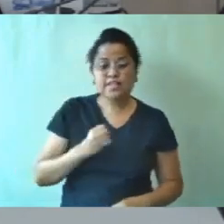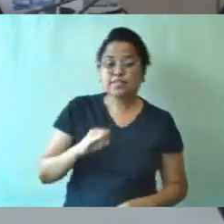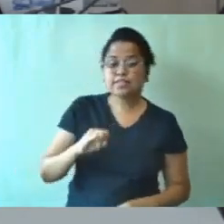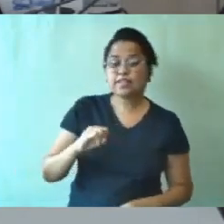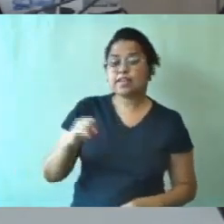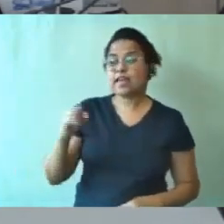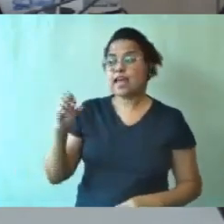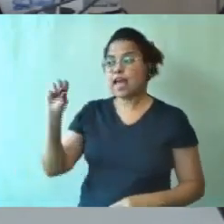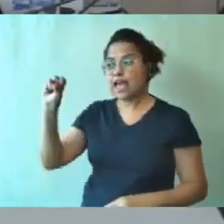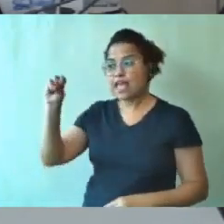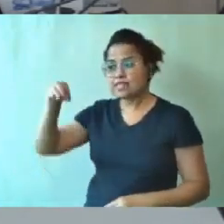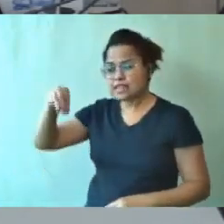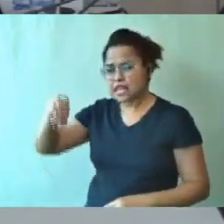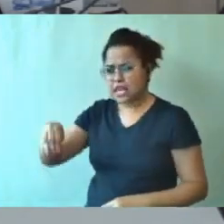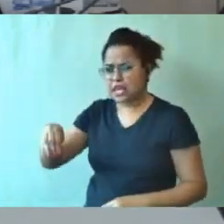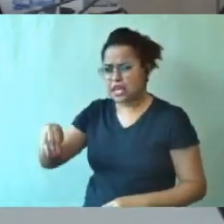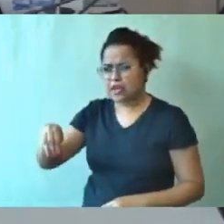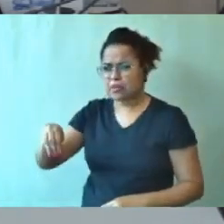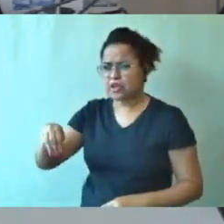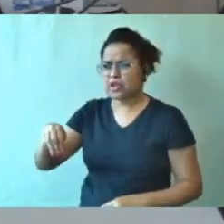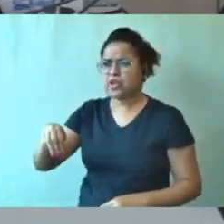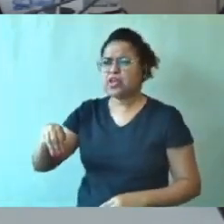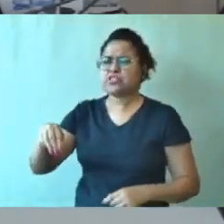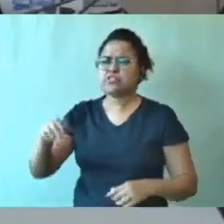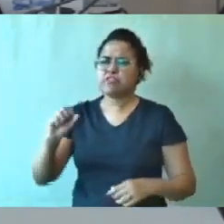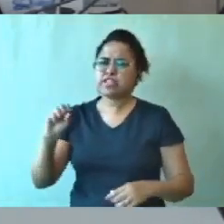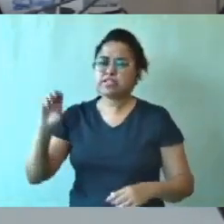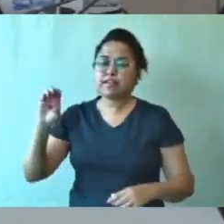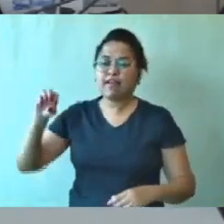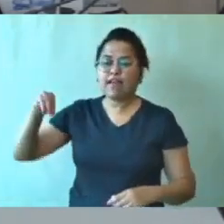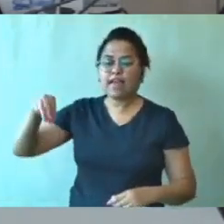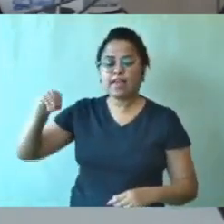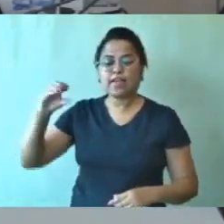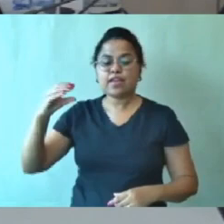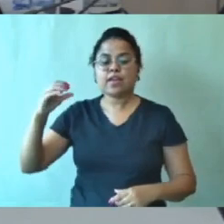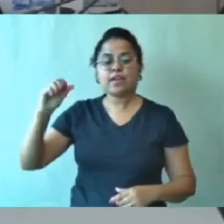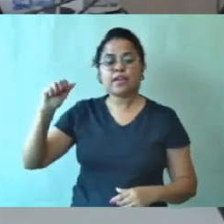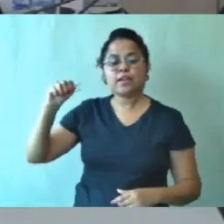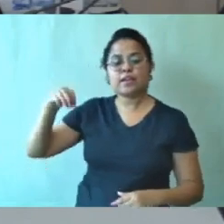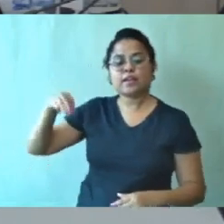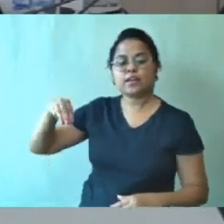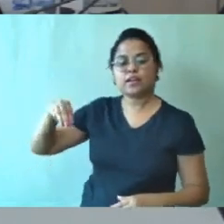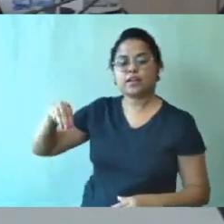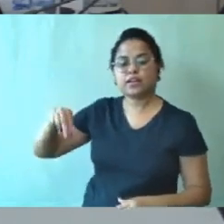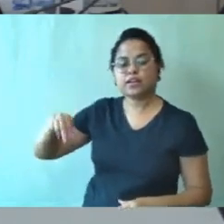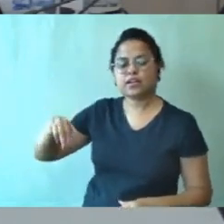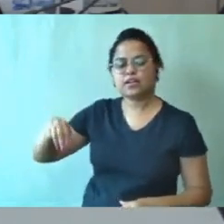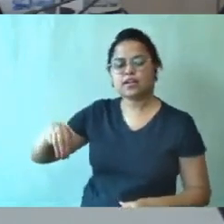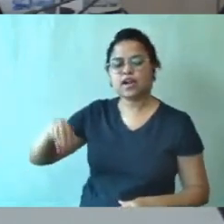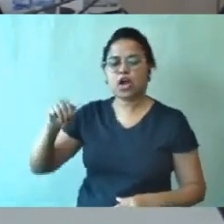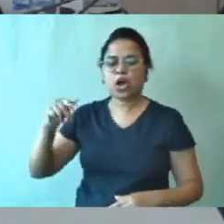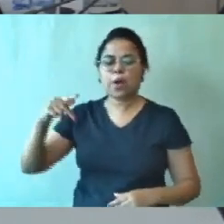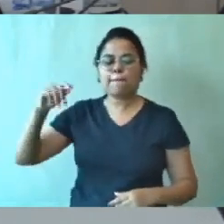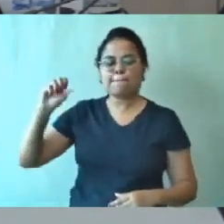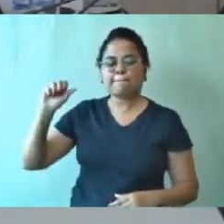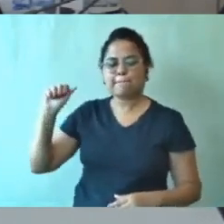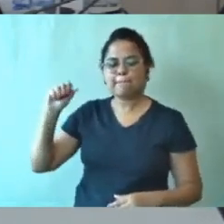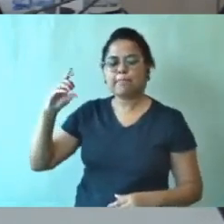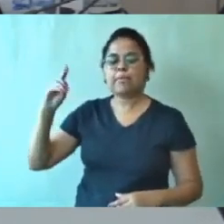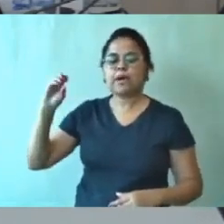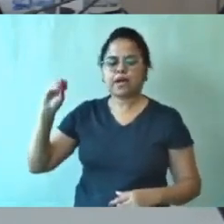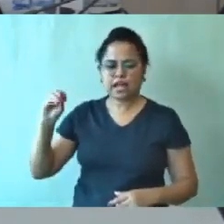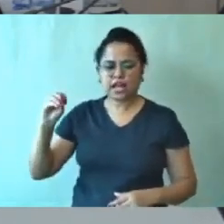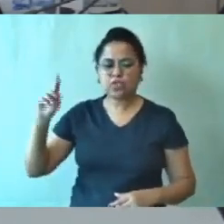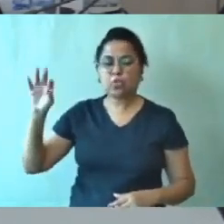que tivesse encampado a Torres, durante o período da SUMOP ficar lá analisando o que ela ia fazer com isso, não seria